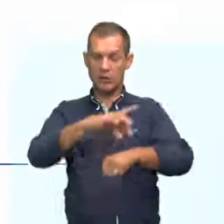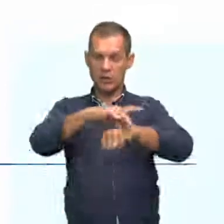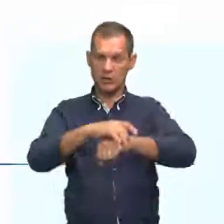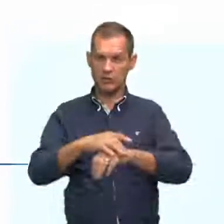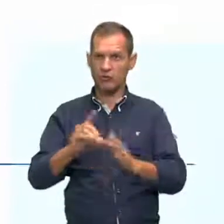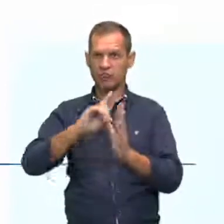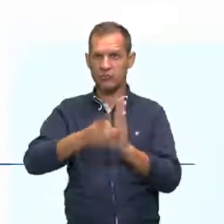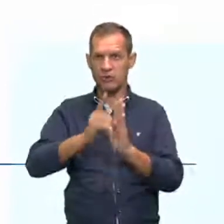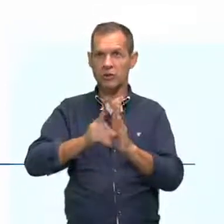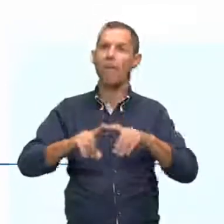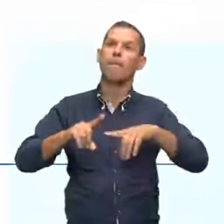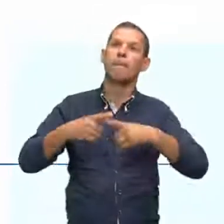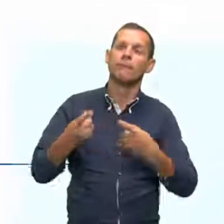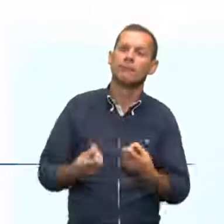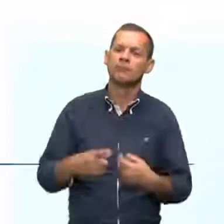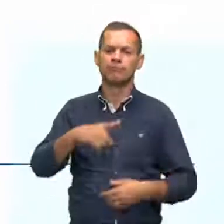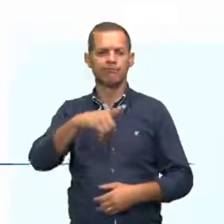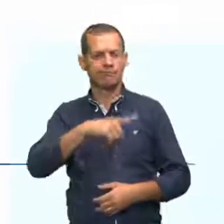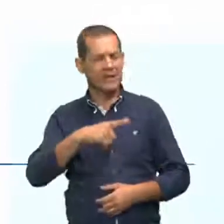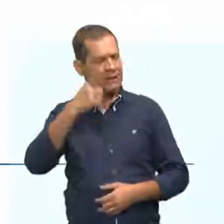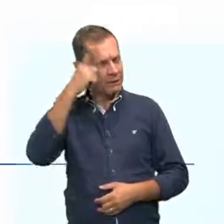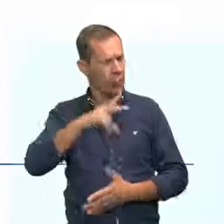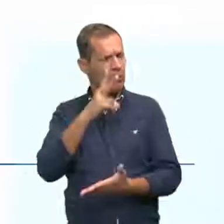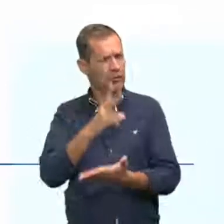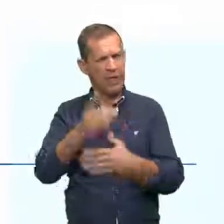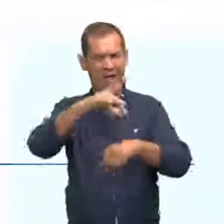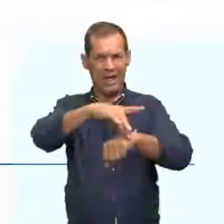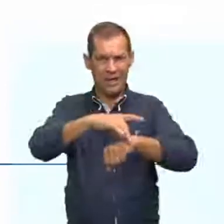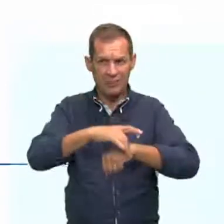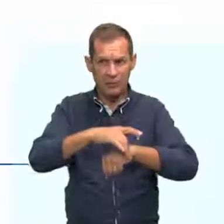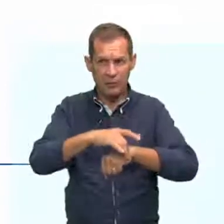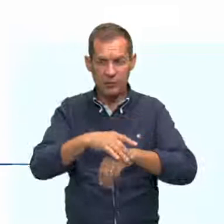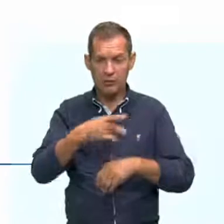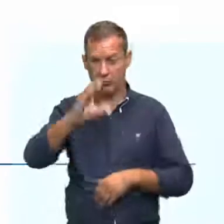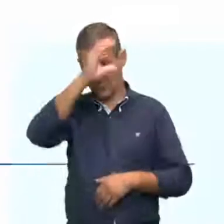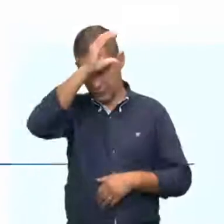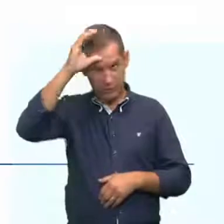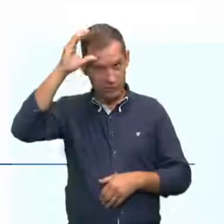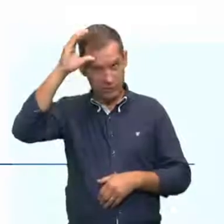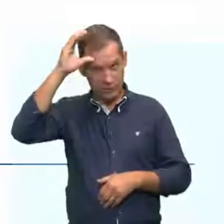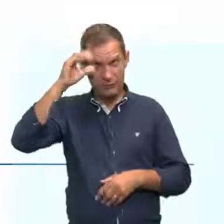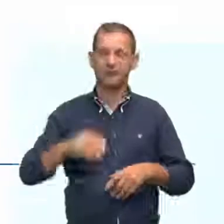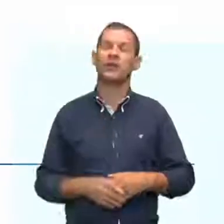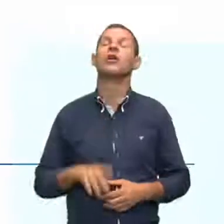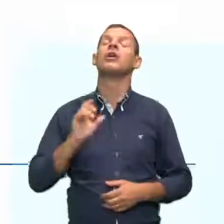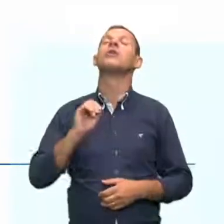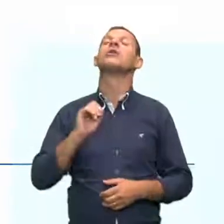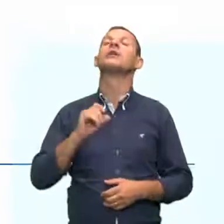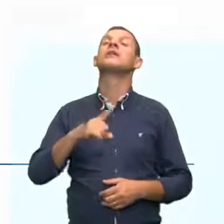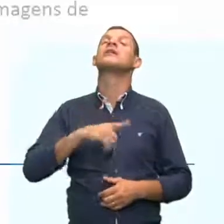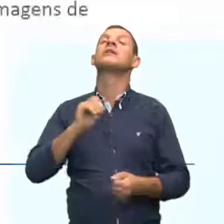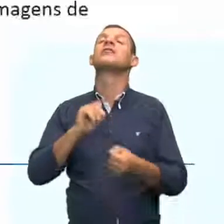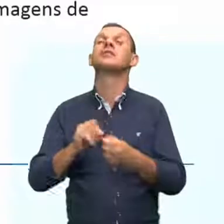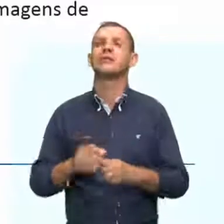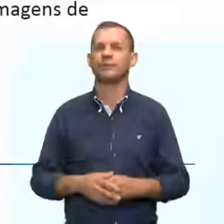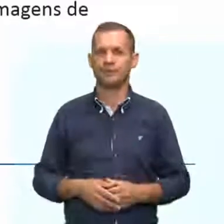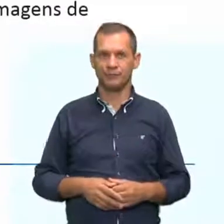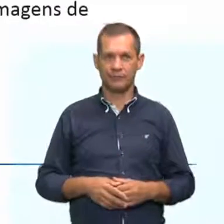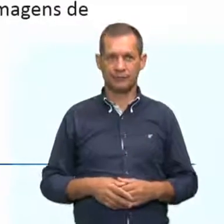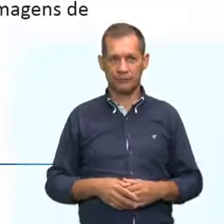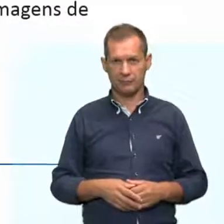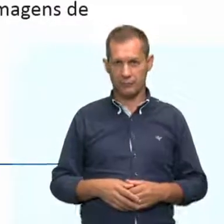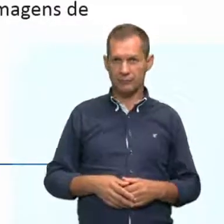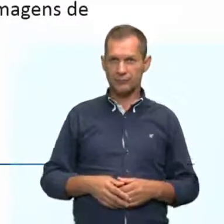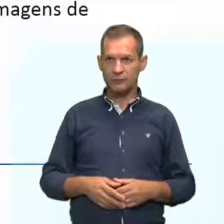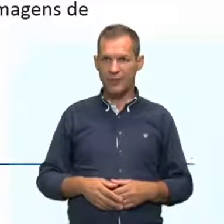digital. Você tem que garantir a segurança para o seu cliente. E o que deve ser feito?